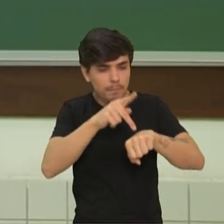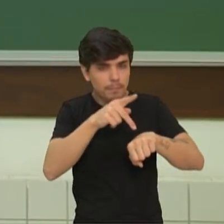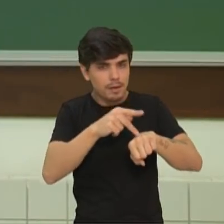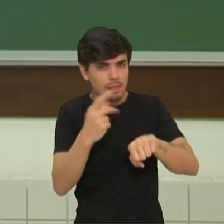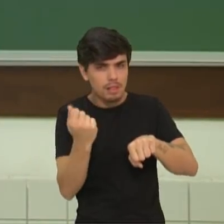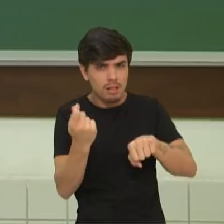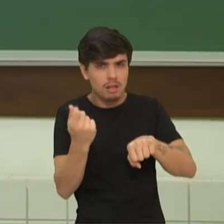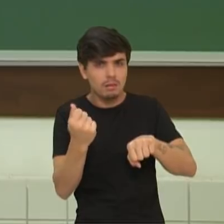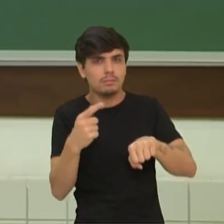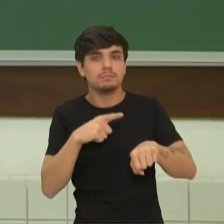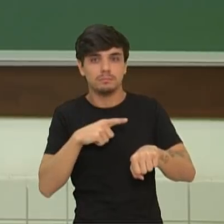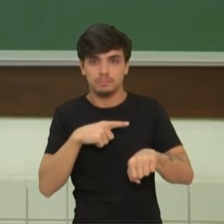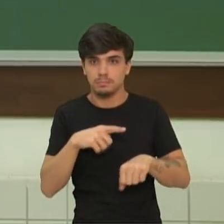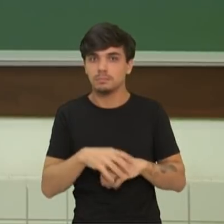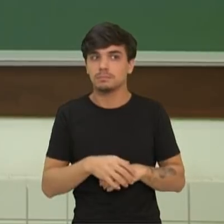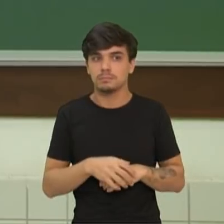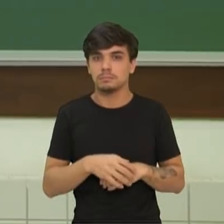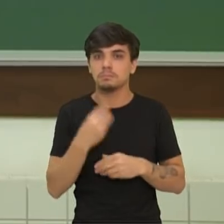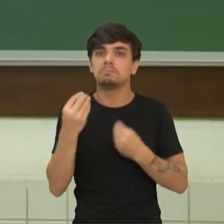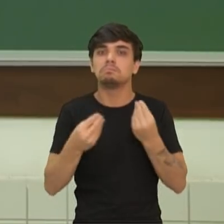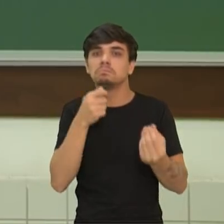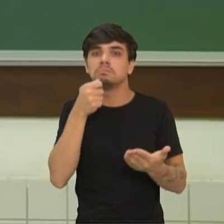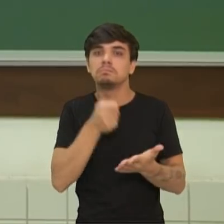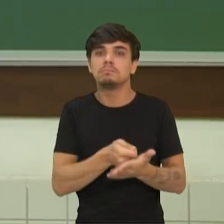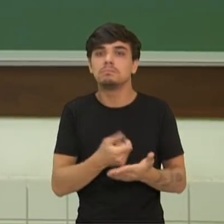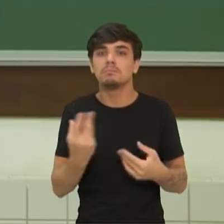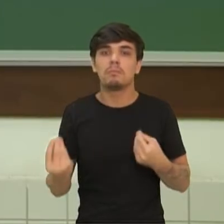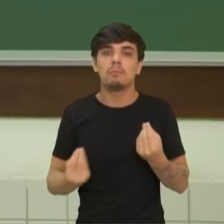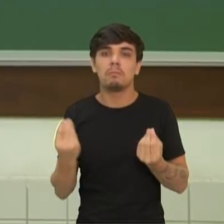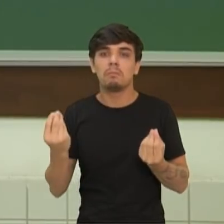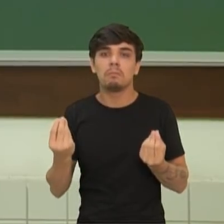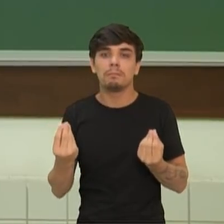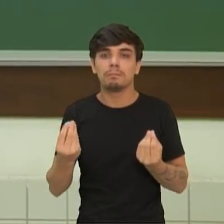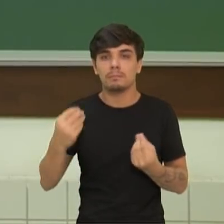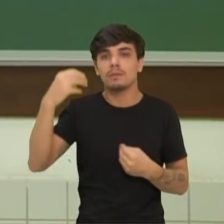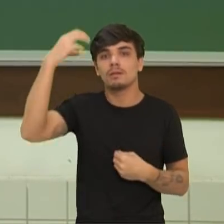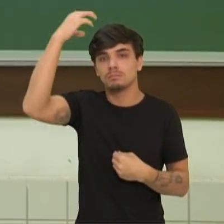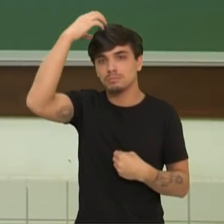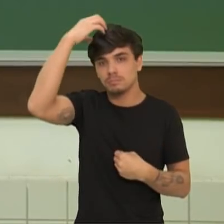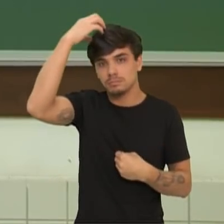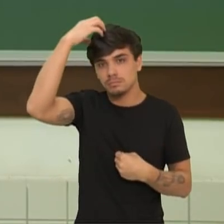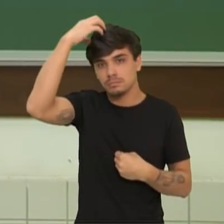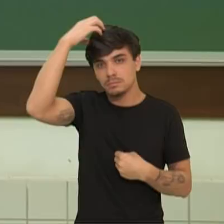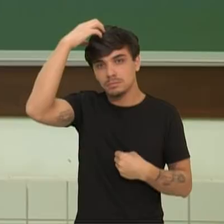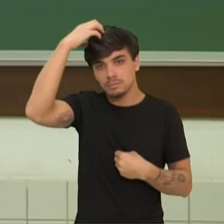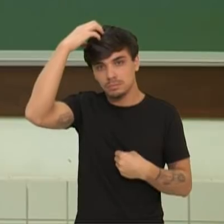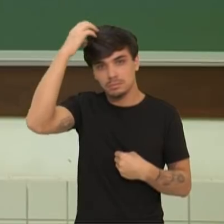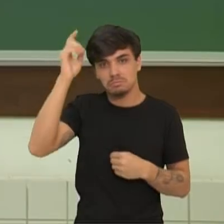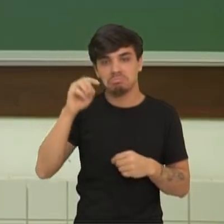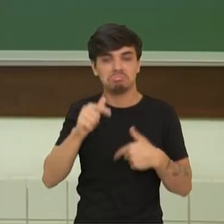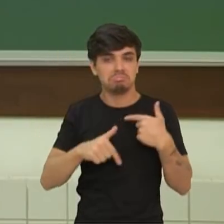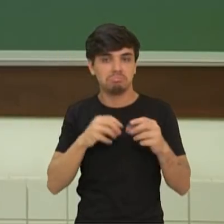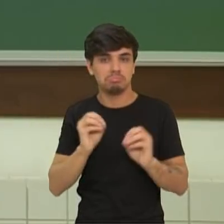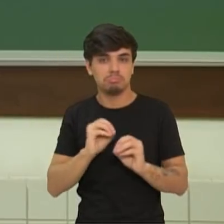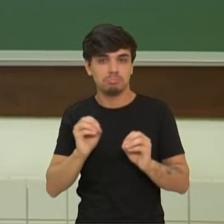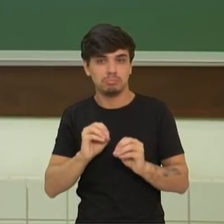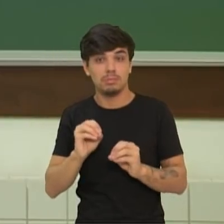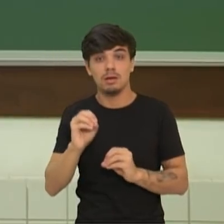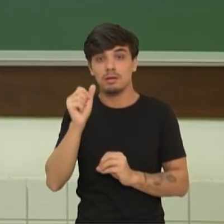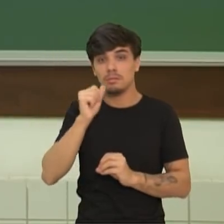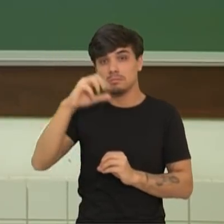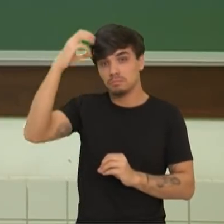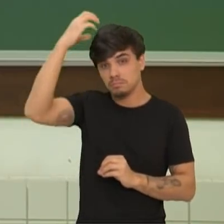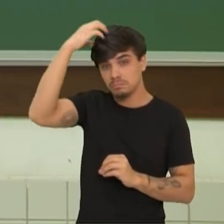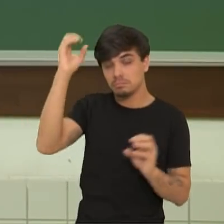a ostentação era enorme. Como que eles pagavam isso? Rei não trabalhava, rainha não trabalhava. Metade da corte também